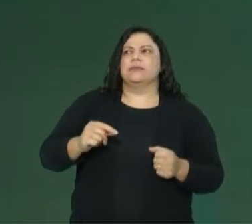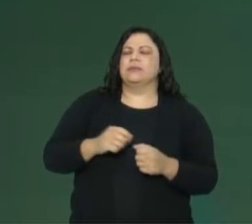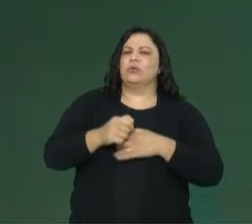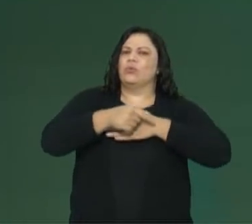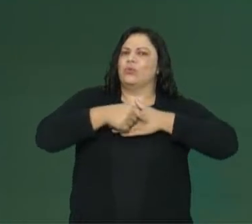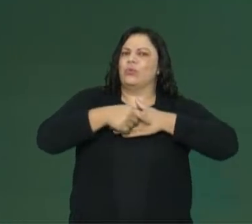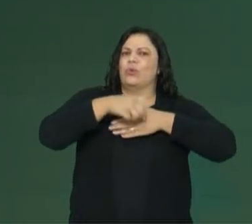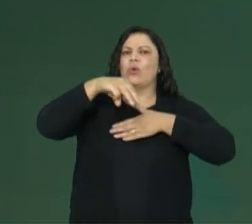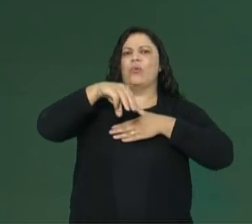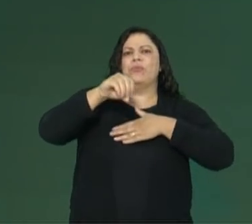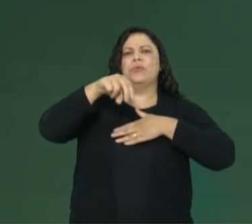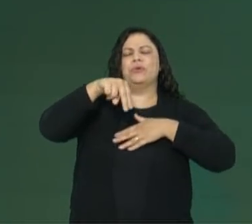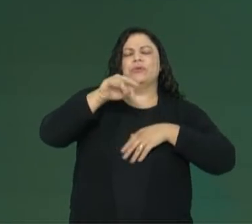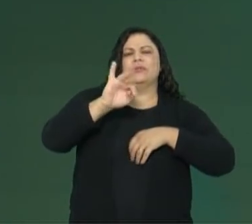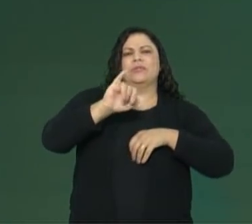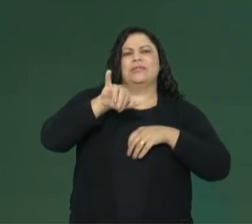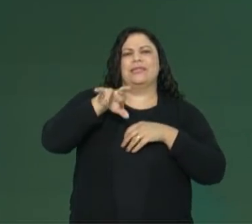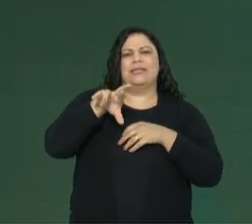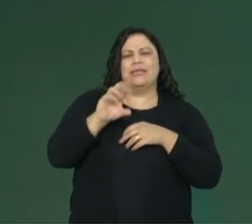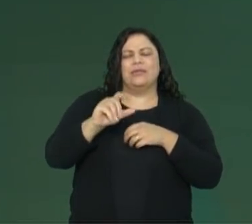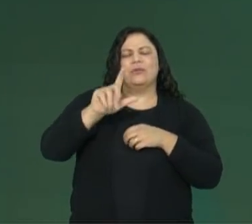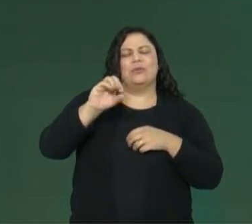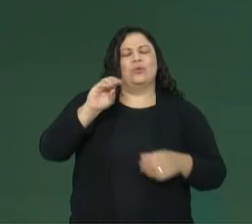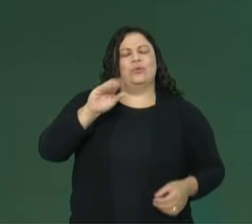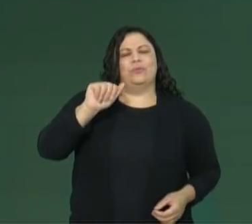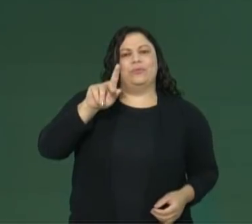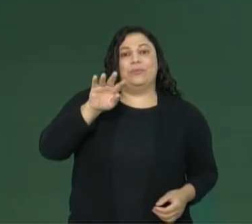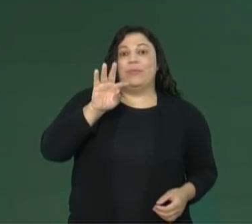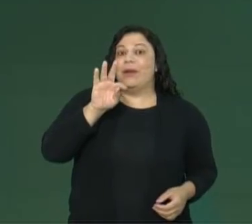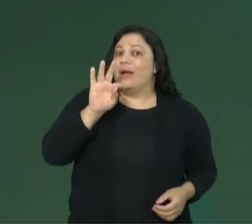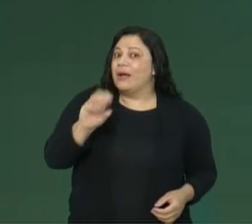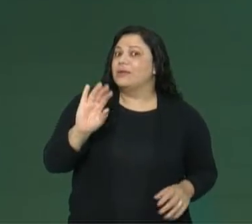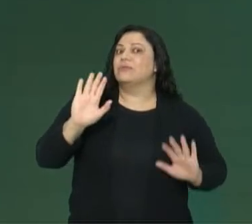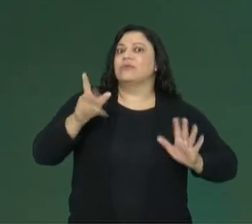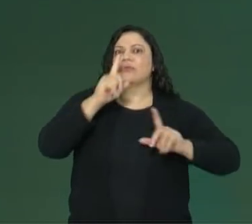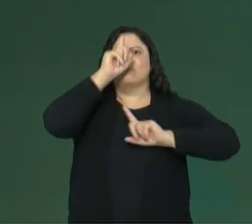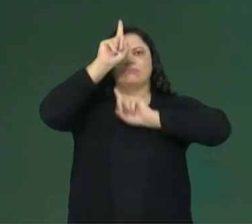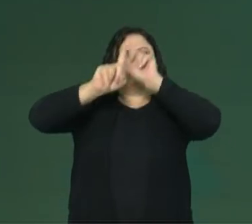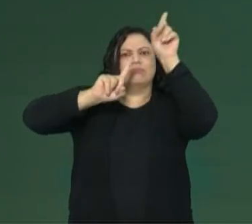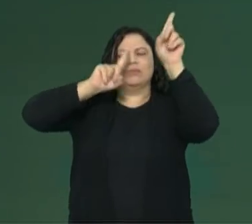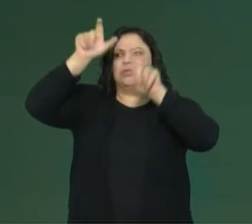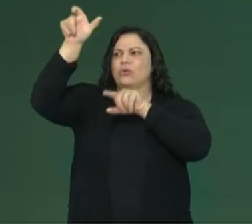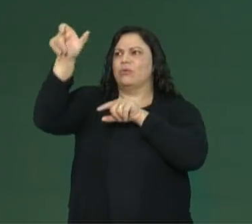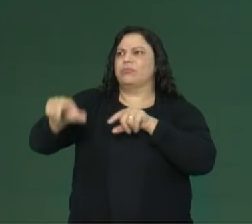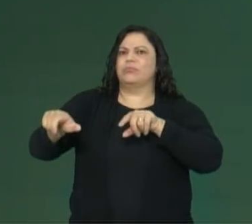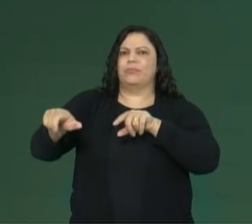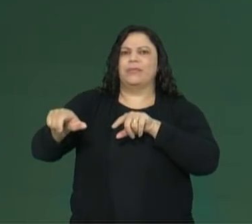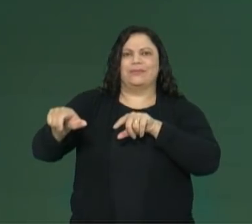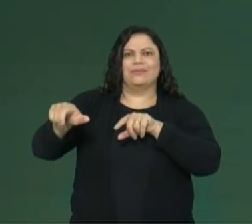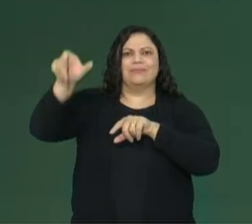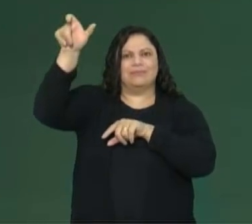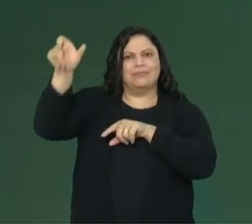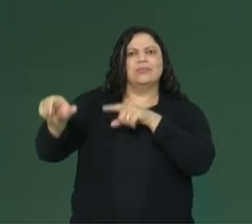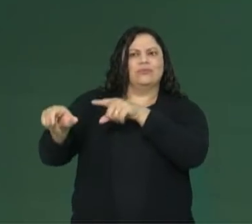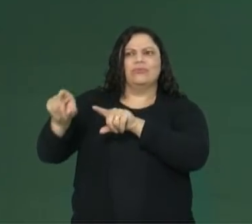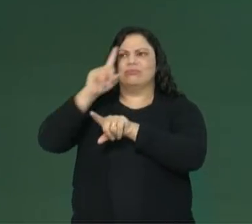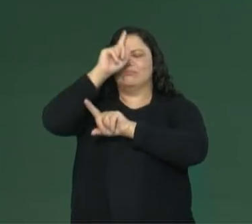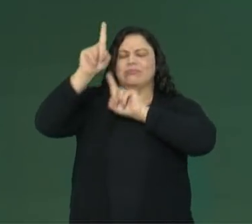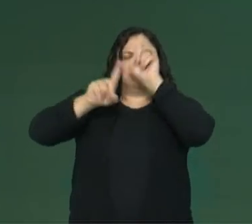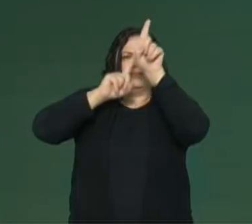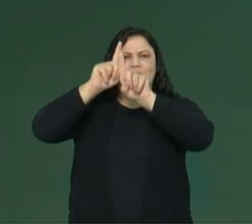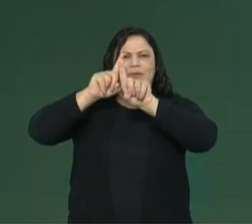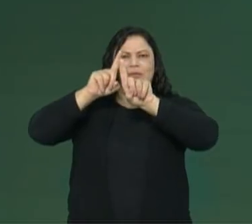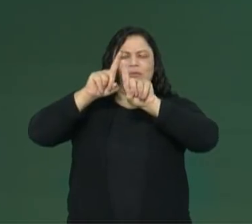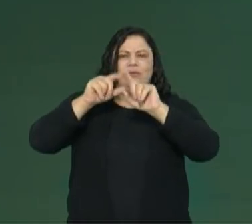era servir como um folhetim educativo, para que as pessoas lessem a história do Jeca Tatu e tomassem as medidas que